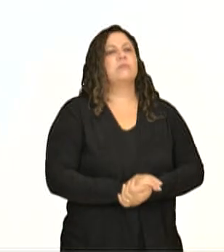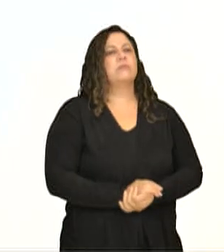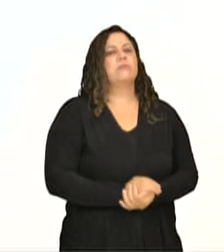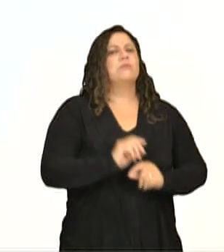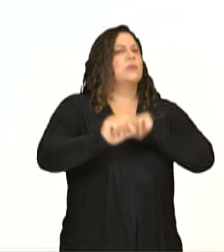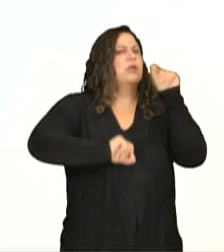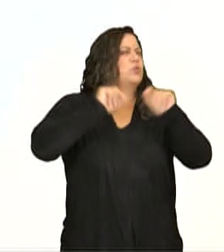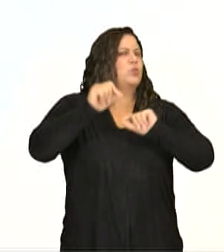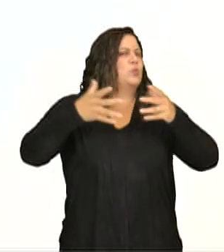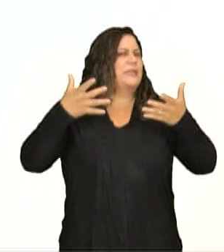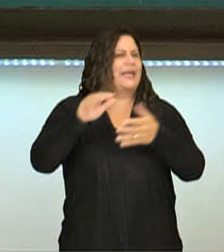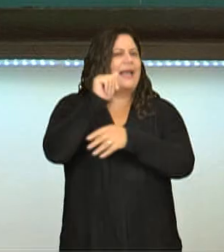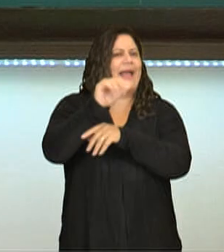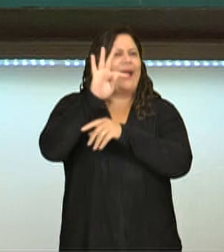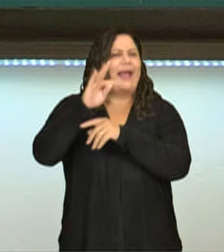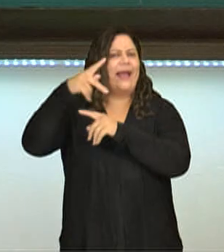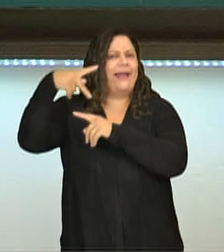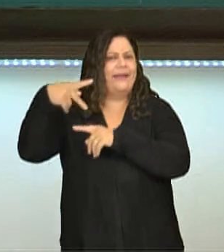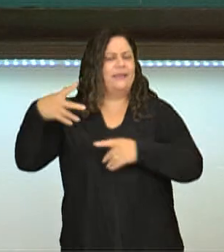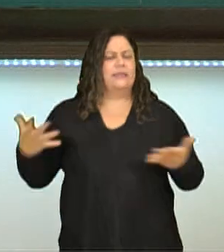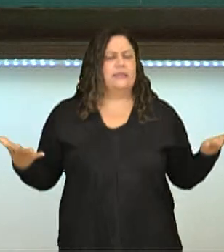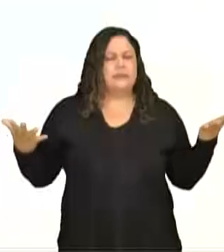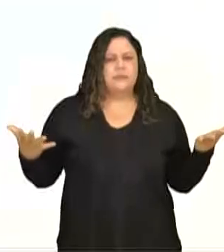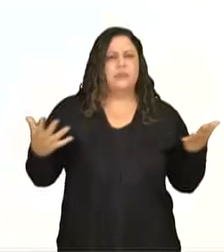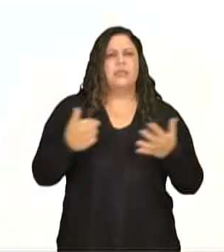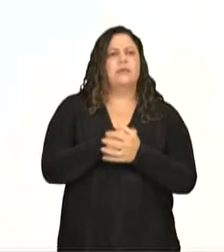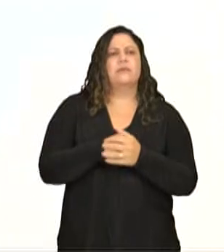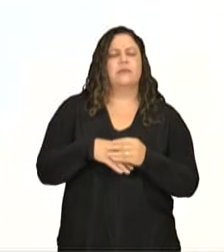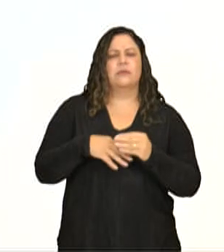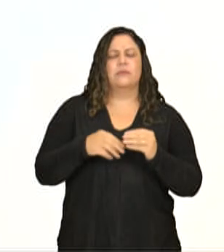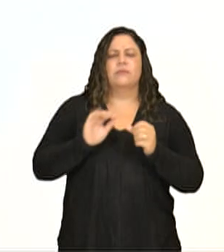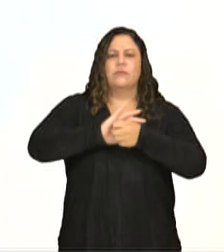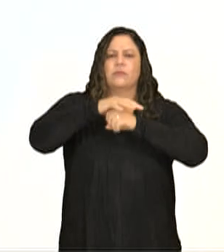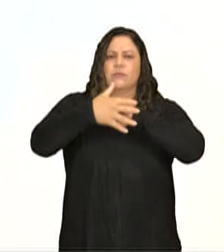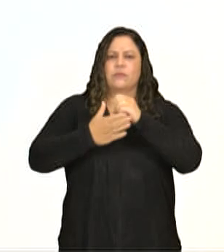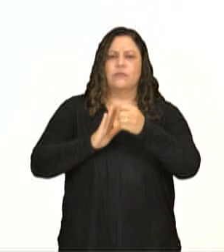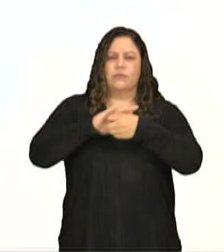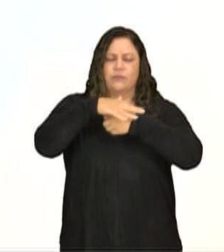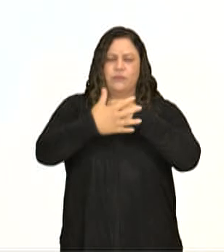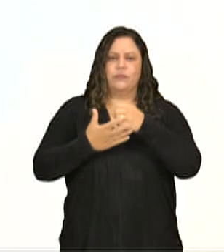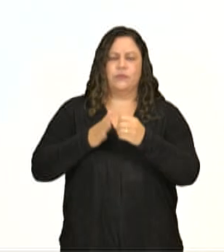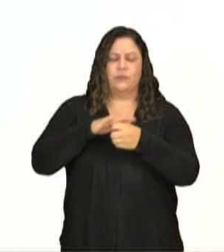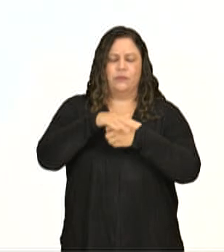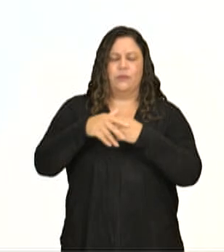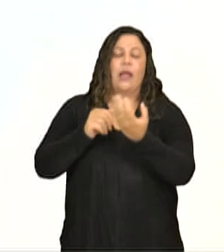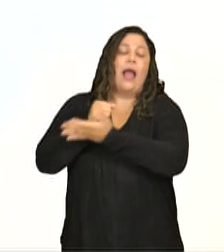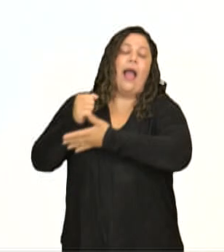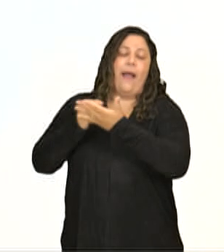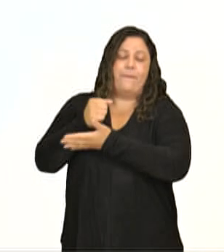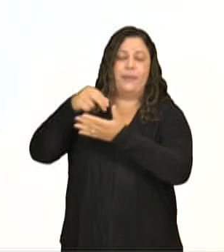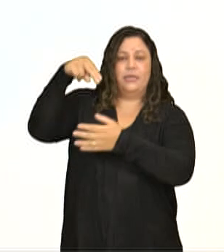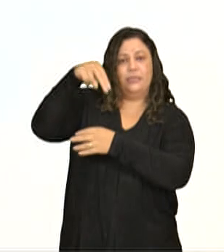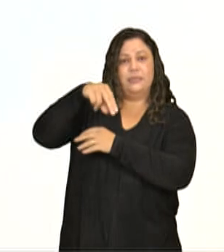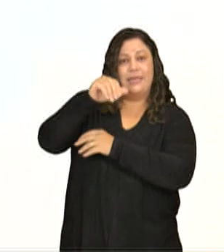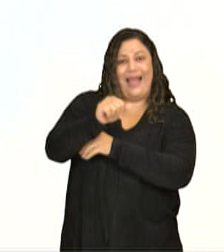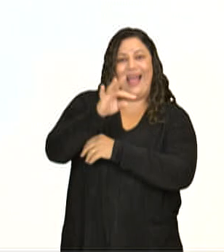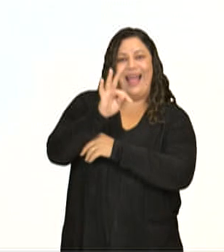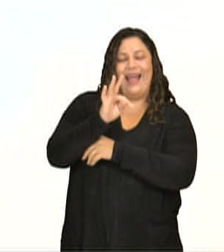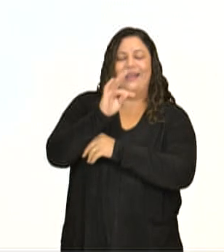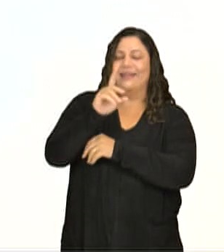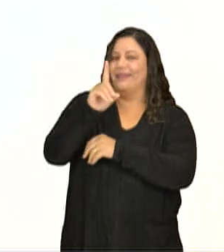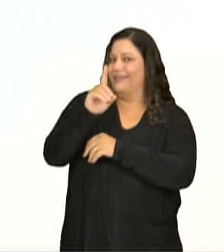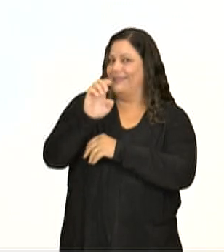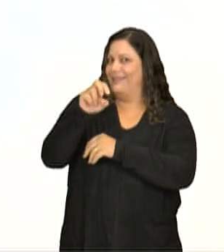Mas o que é o tal do ATP? A molécula de ATP é formada por uma base nitrogenada chamada adenina,